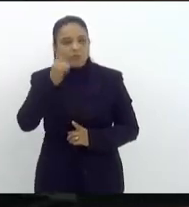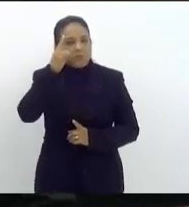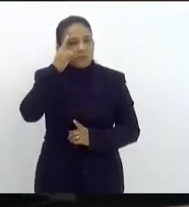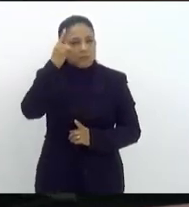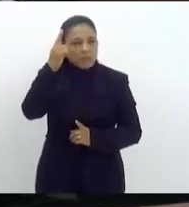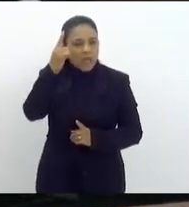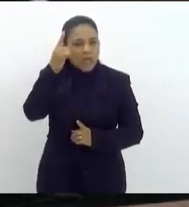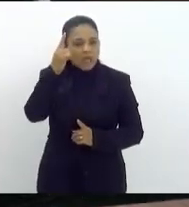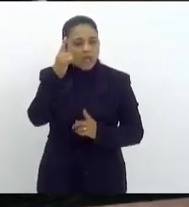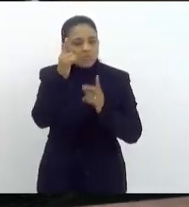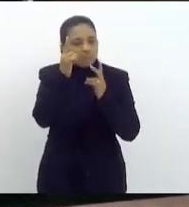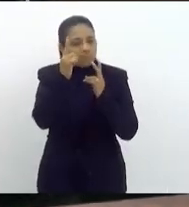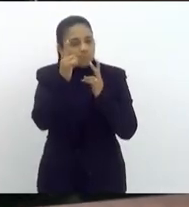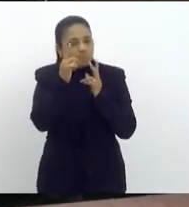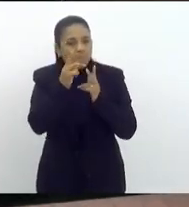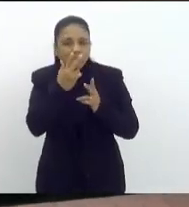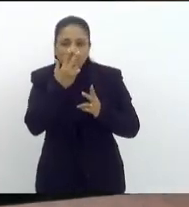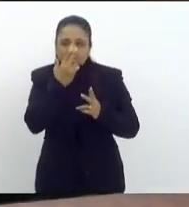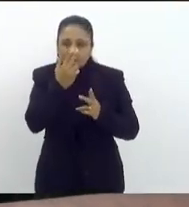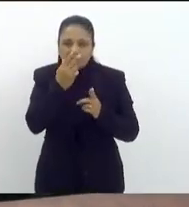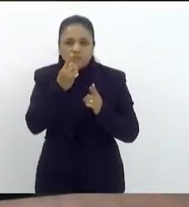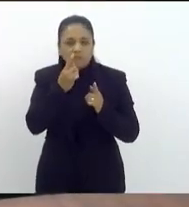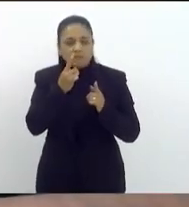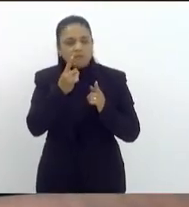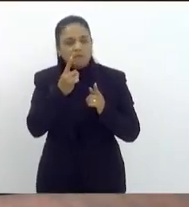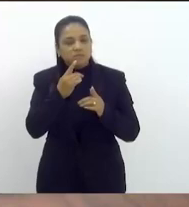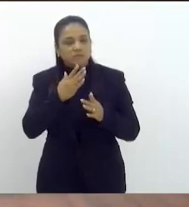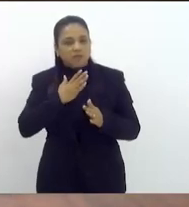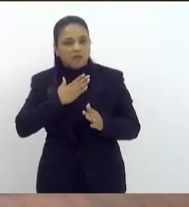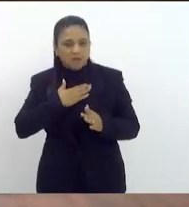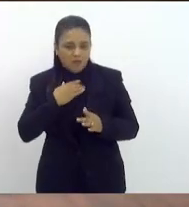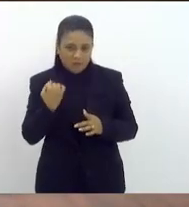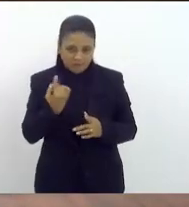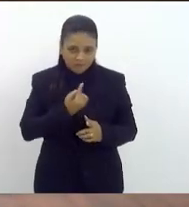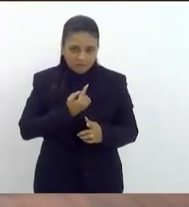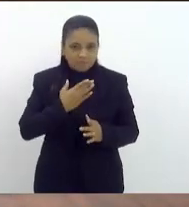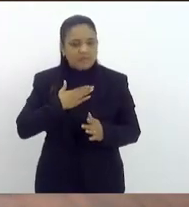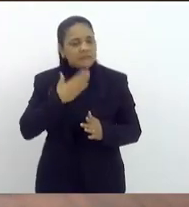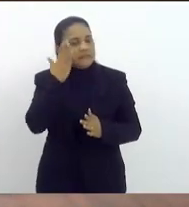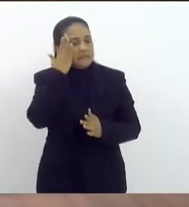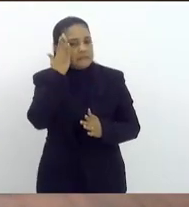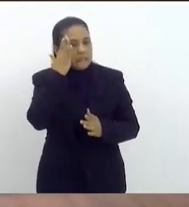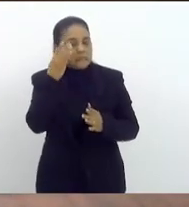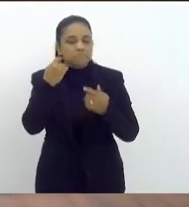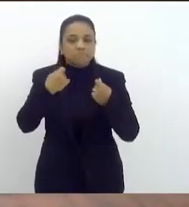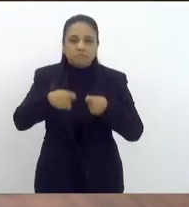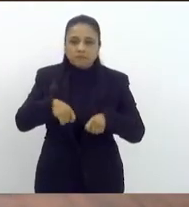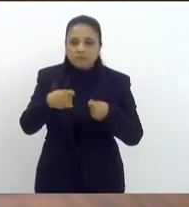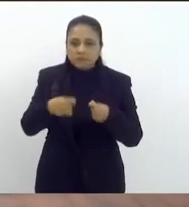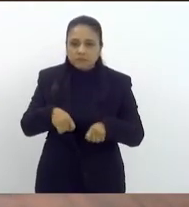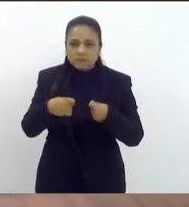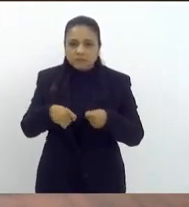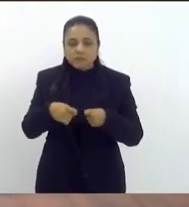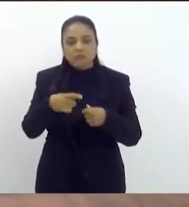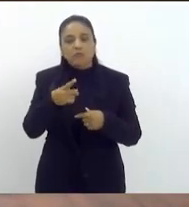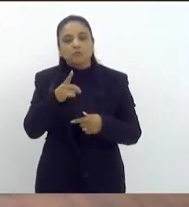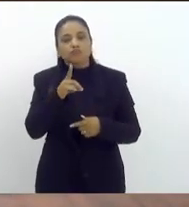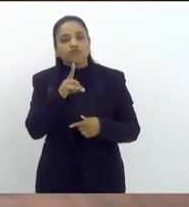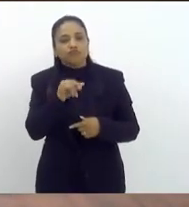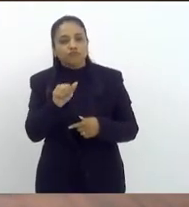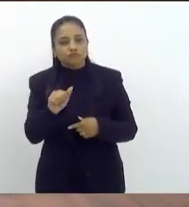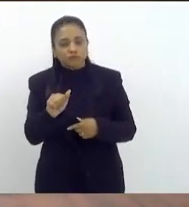ideia similar a nossa porém ele entende a necessidade de que um dia